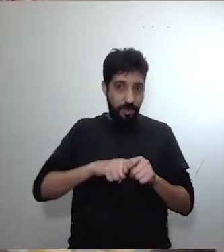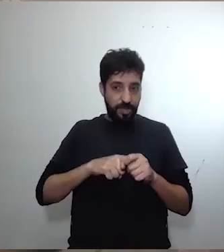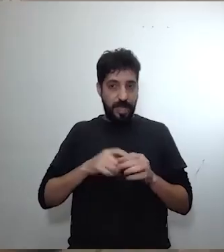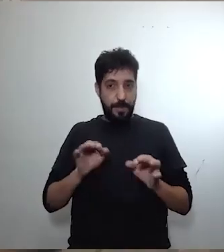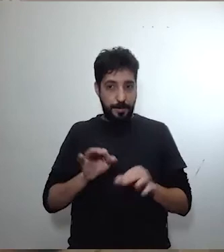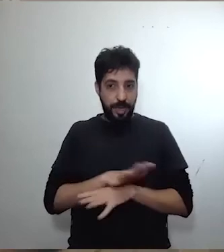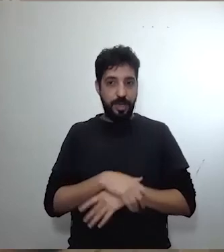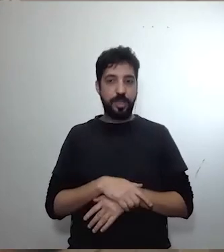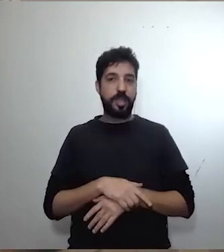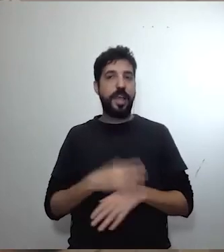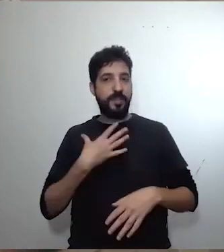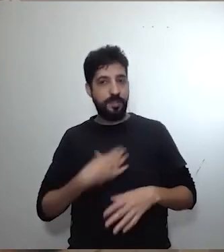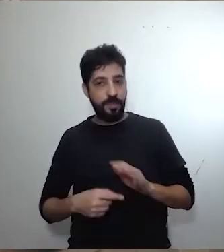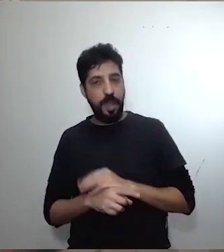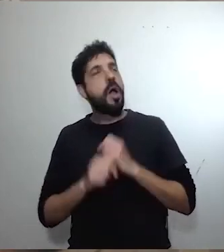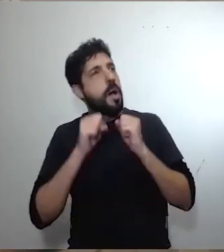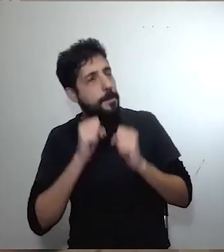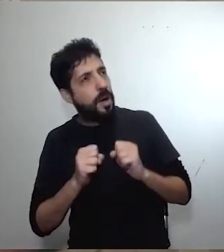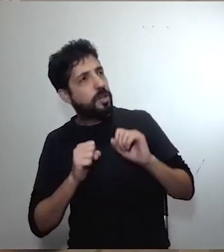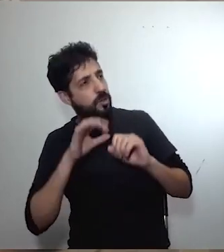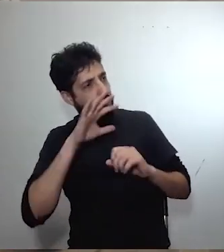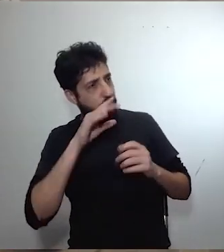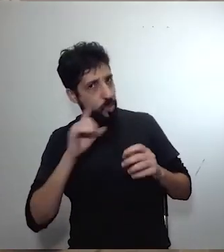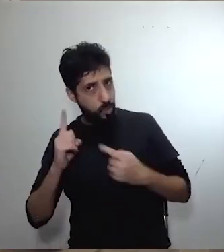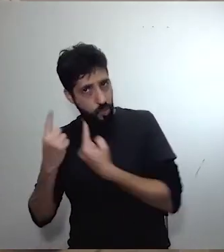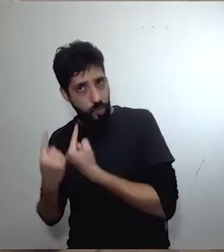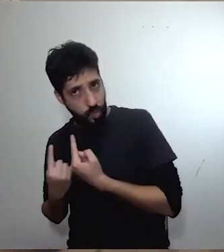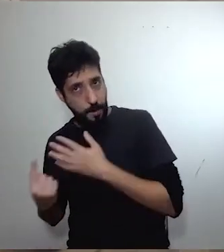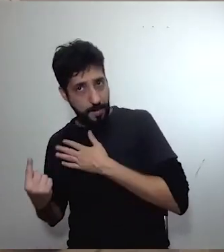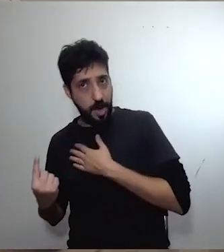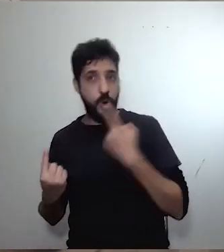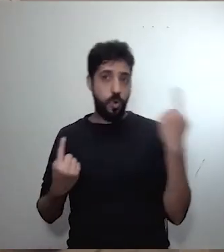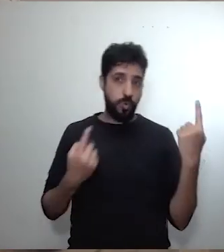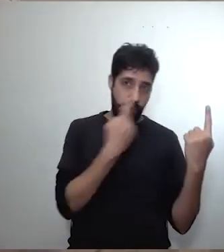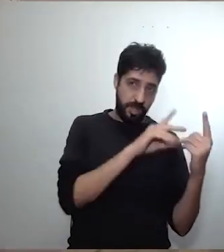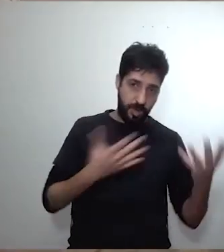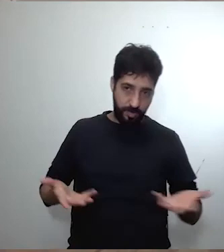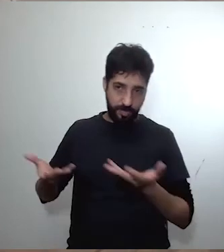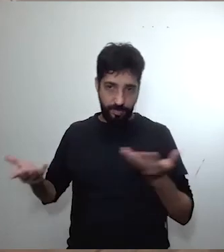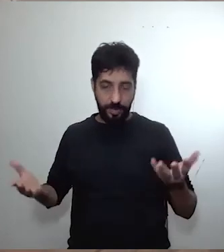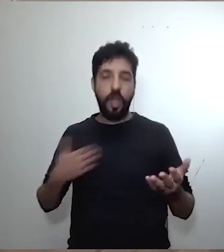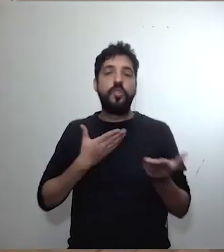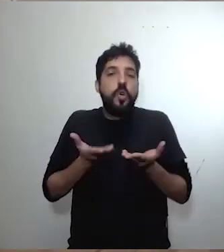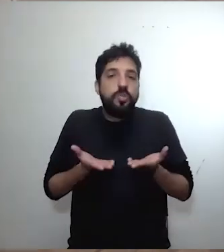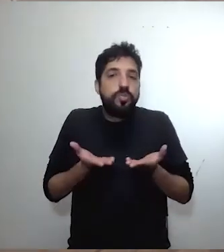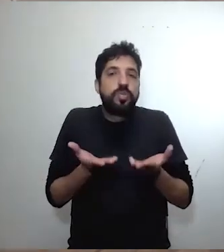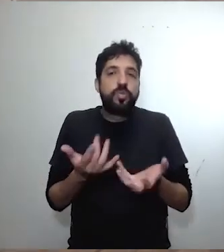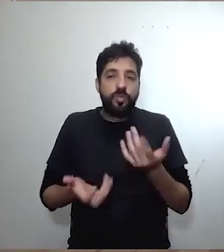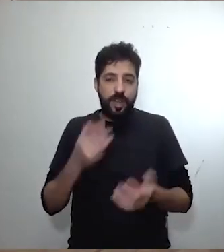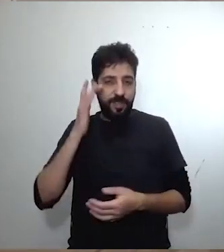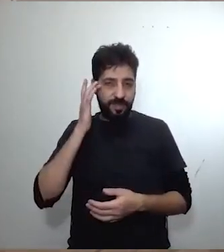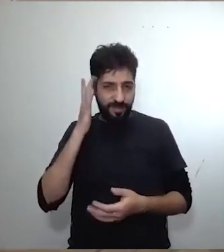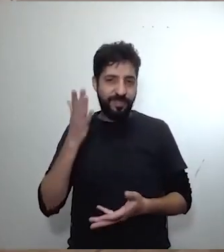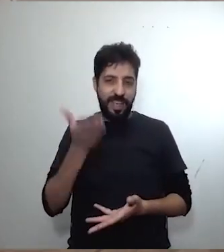resultado. Vamos levar? Eu posso pegar esse e você pegar esse? Pode. Vamos lá. Esse aqui, ó. Vou colocar no forno. Esse aqui